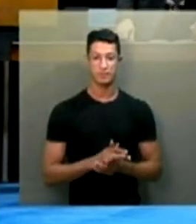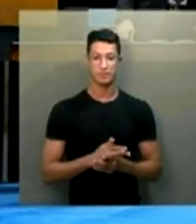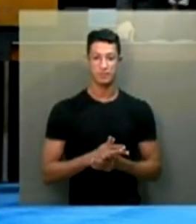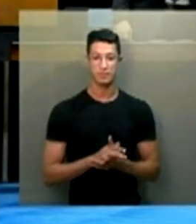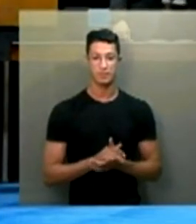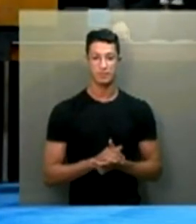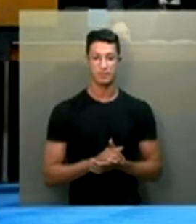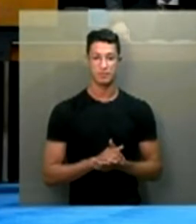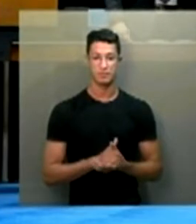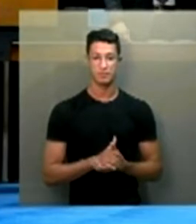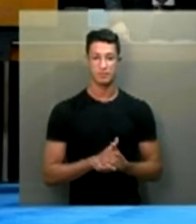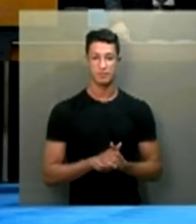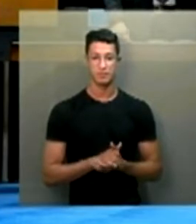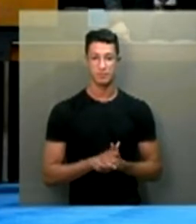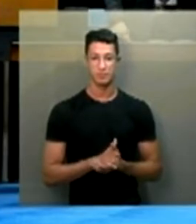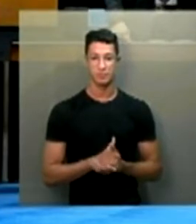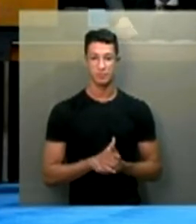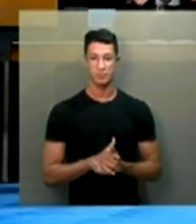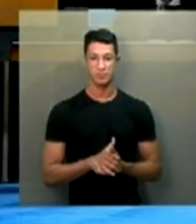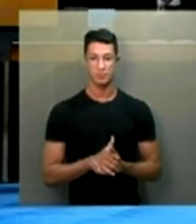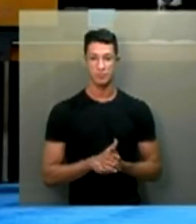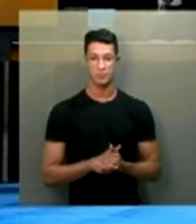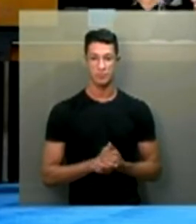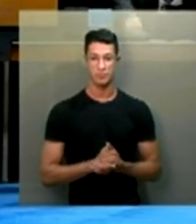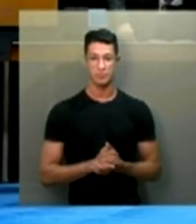Depois se eles não.